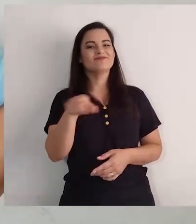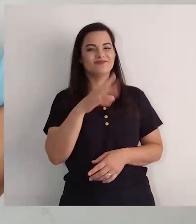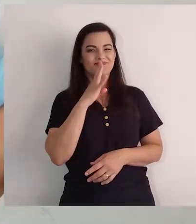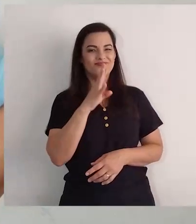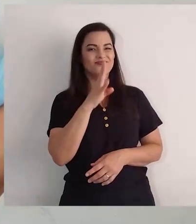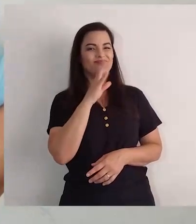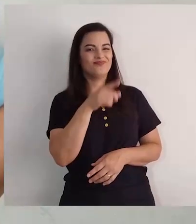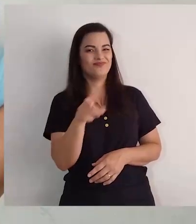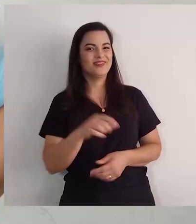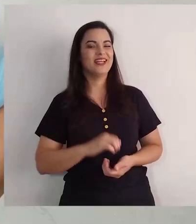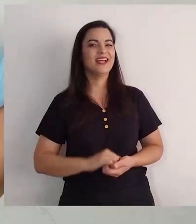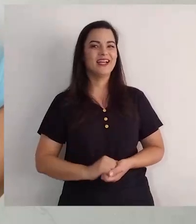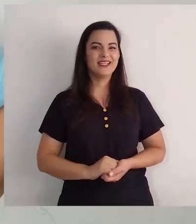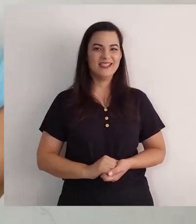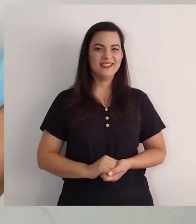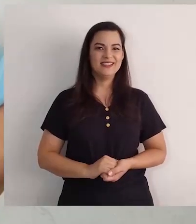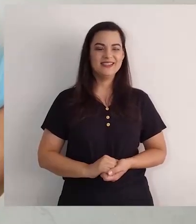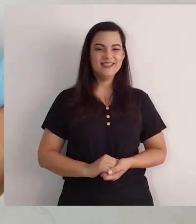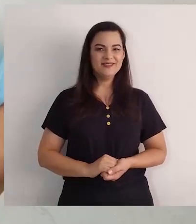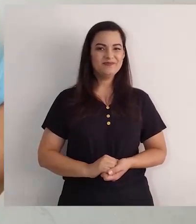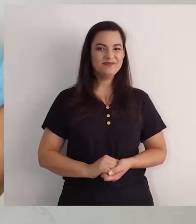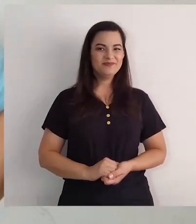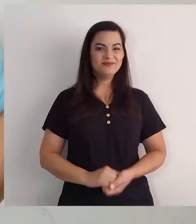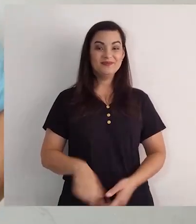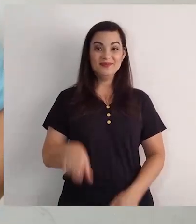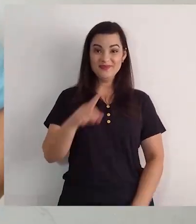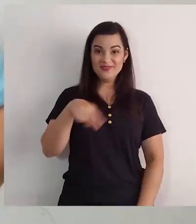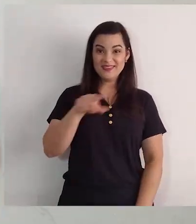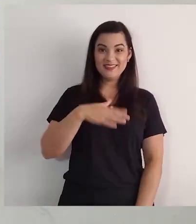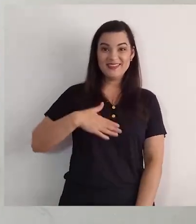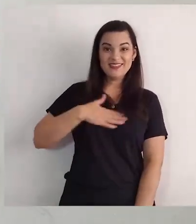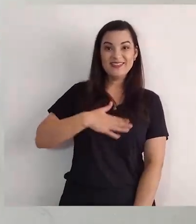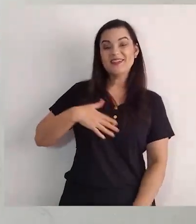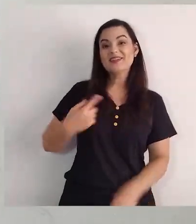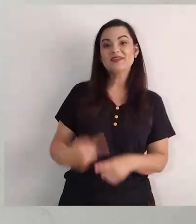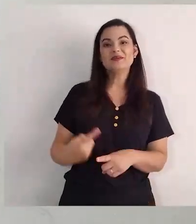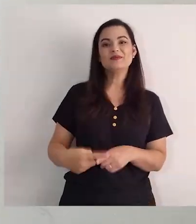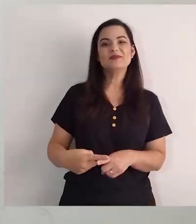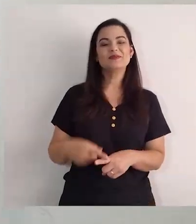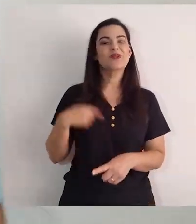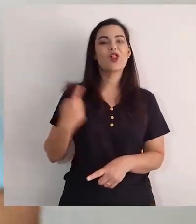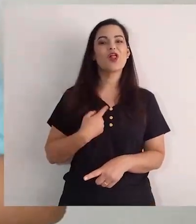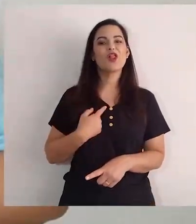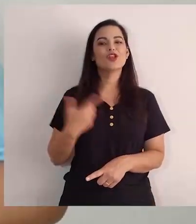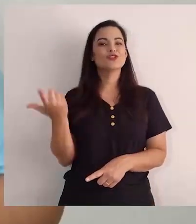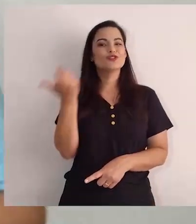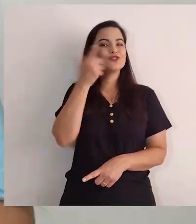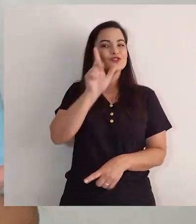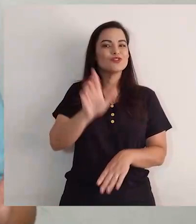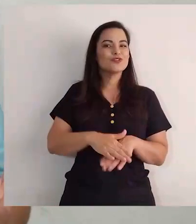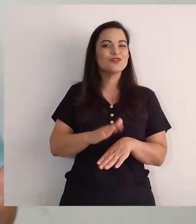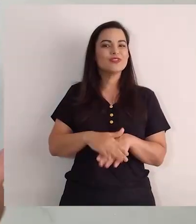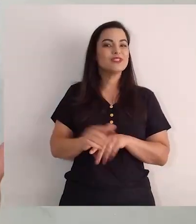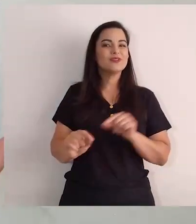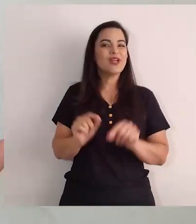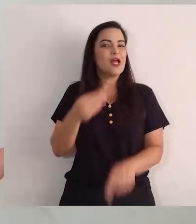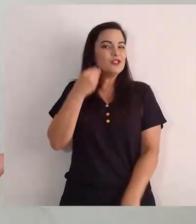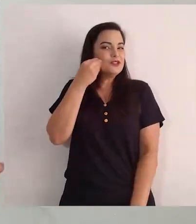vocês, viu, minha turma? Vocês gostaram porque foi possível trazer